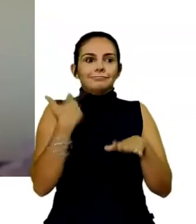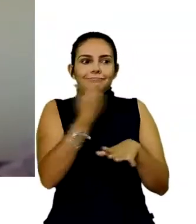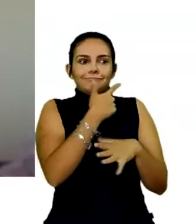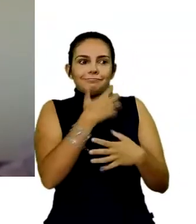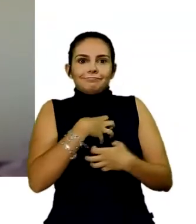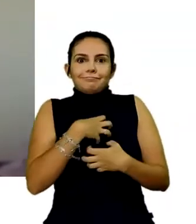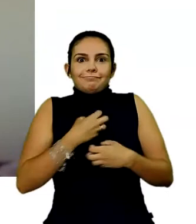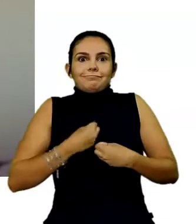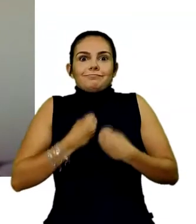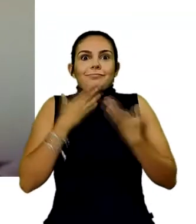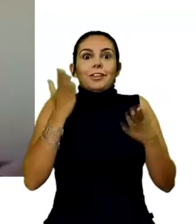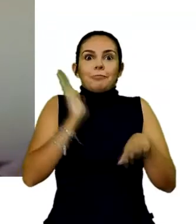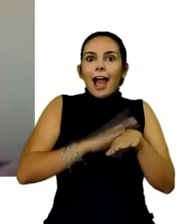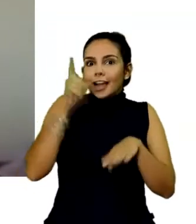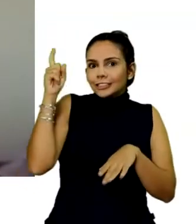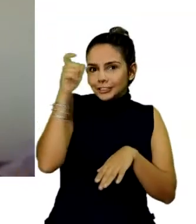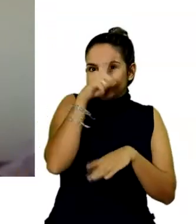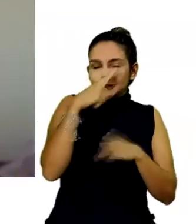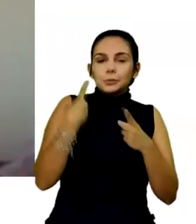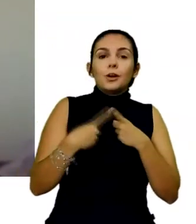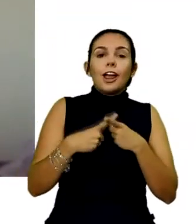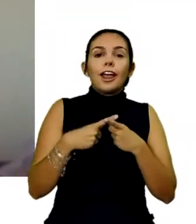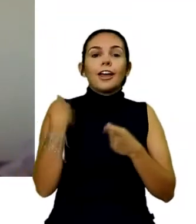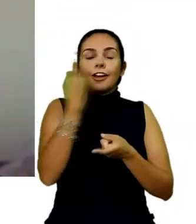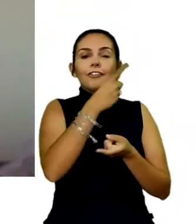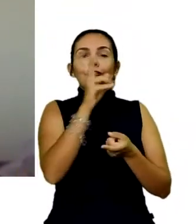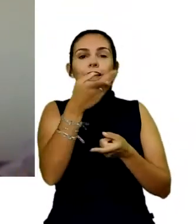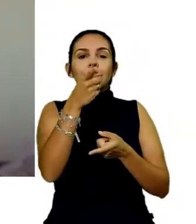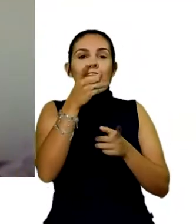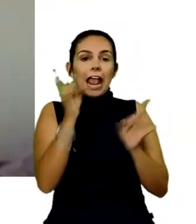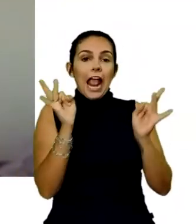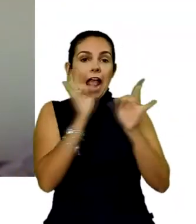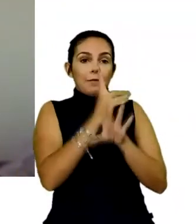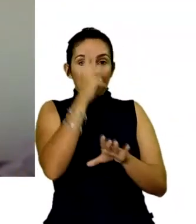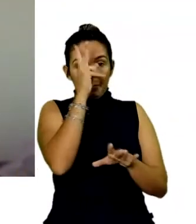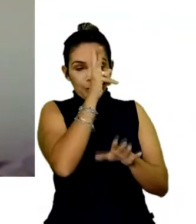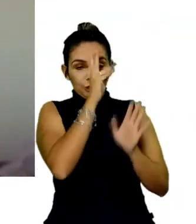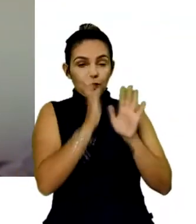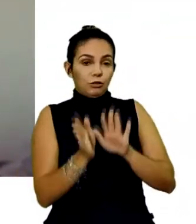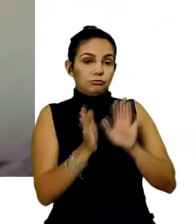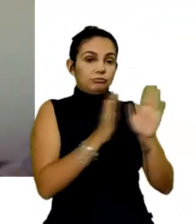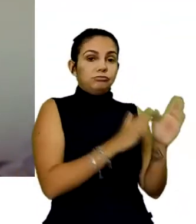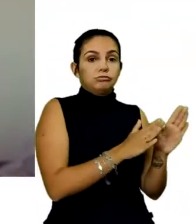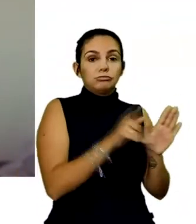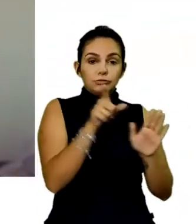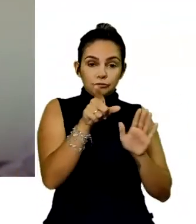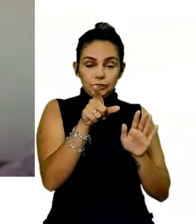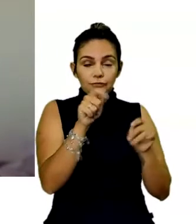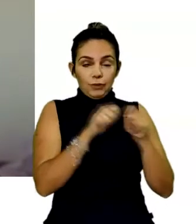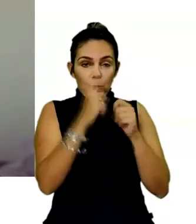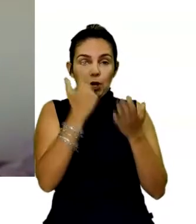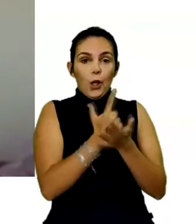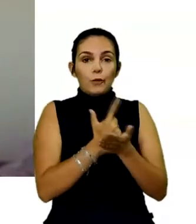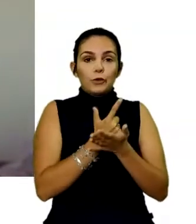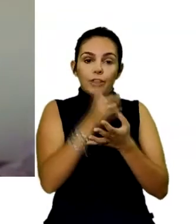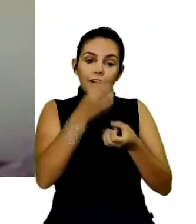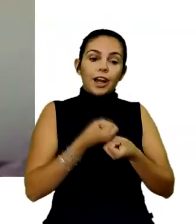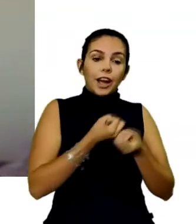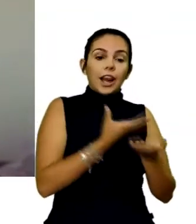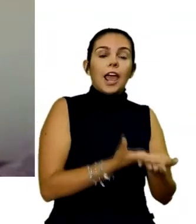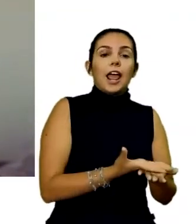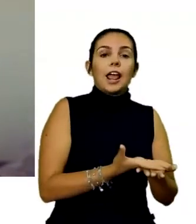é o maior desafio, né? Porque quando você termina uma história, você dá